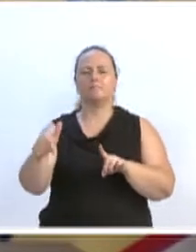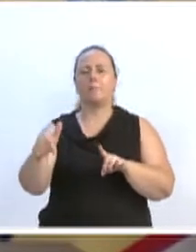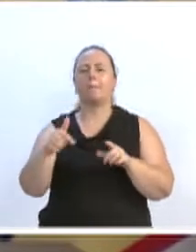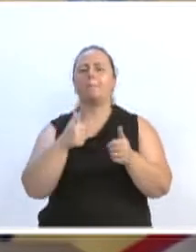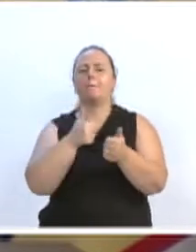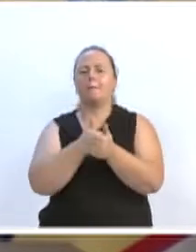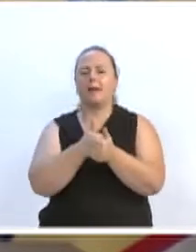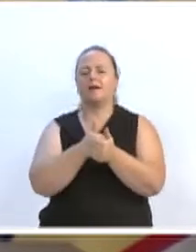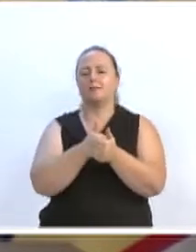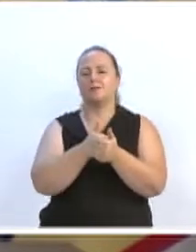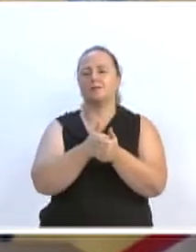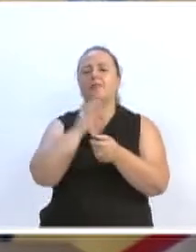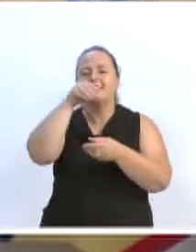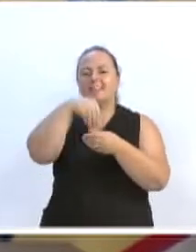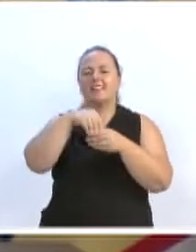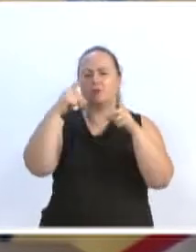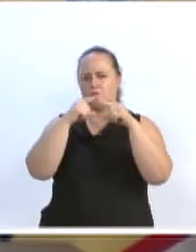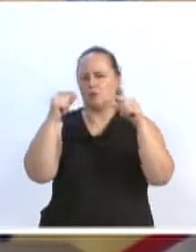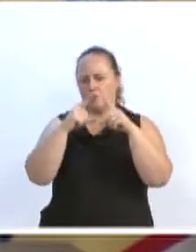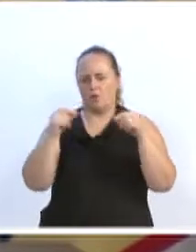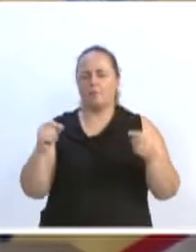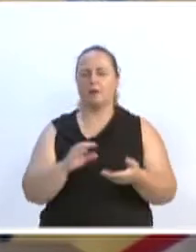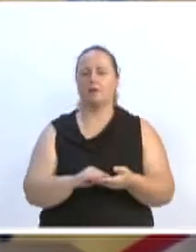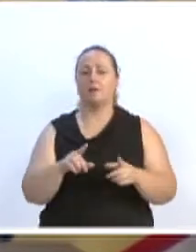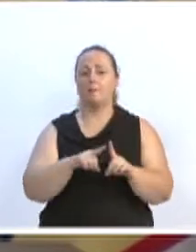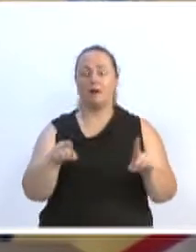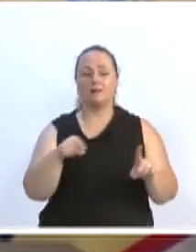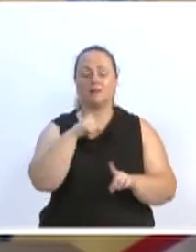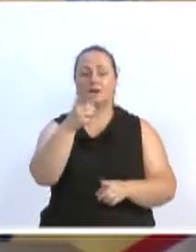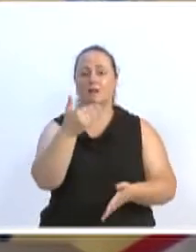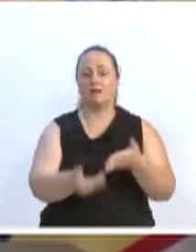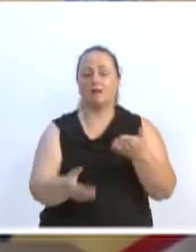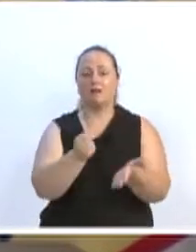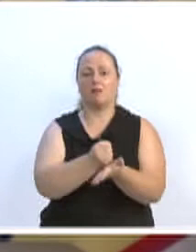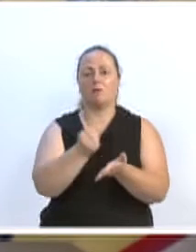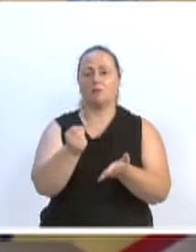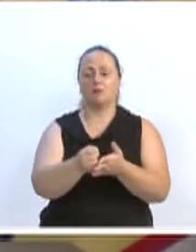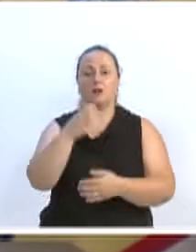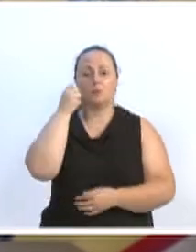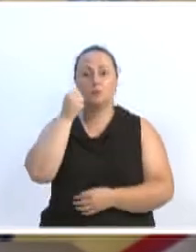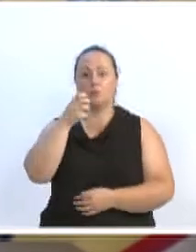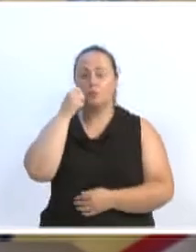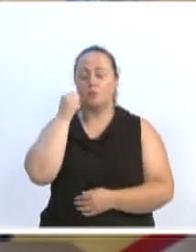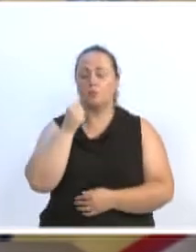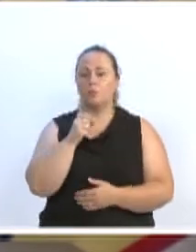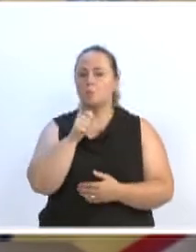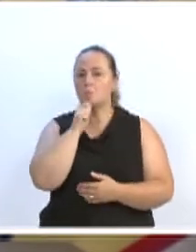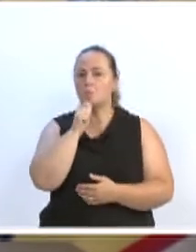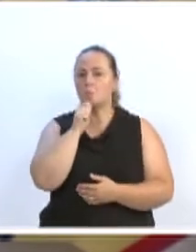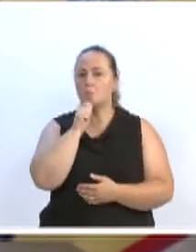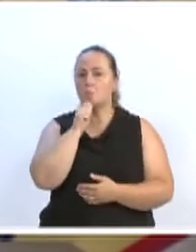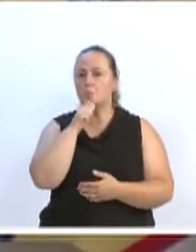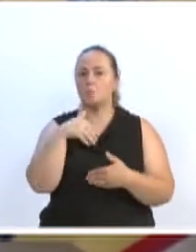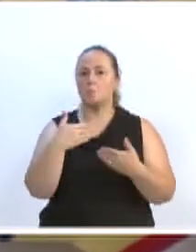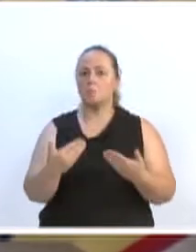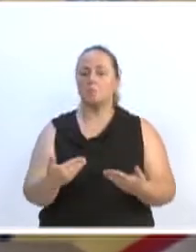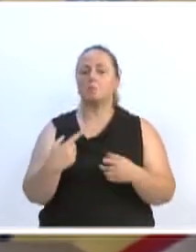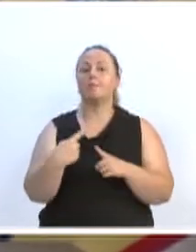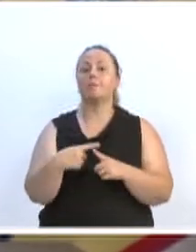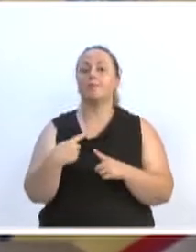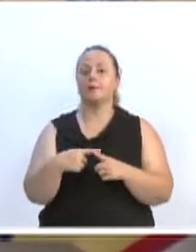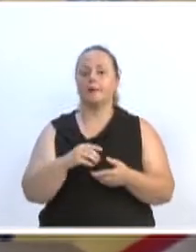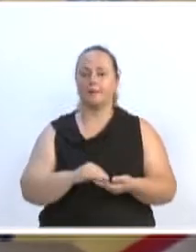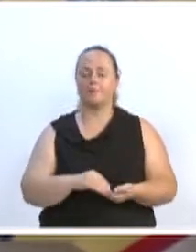da empresa do lucro da empresa isso porque pasmem senhores o funcionário da